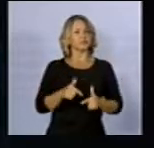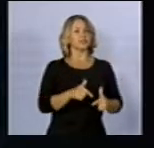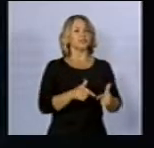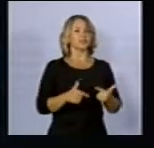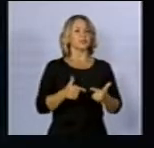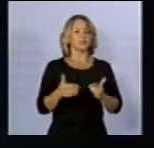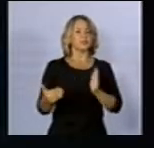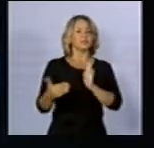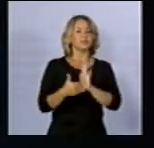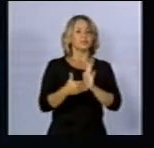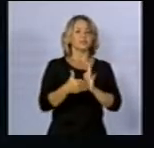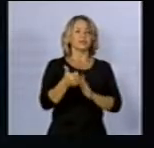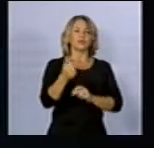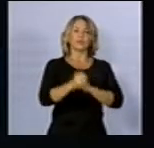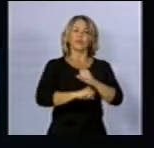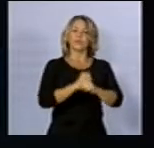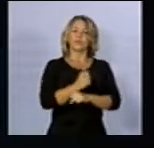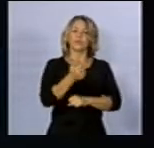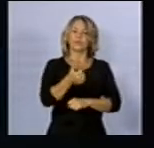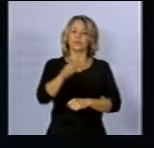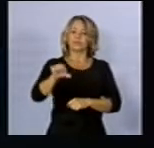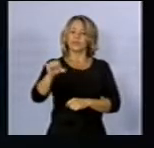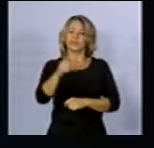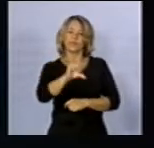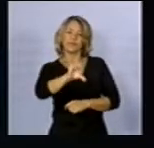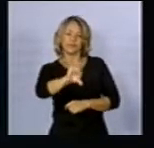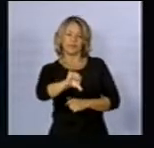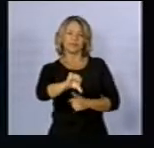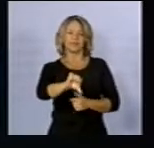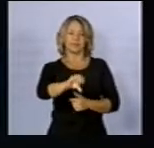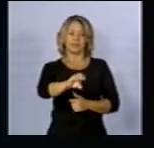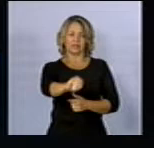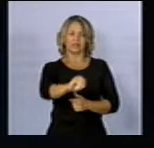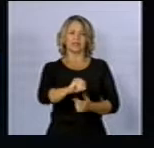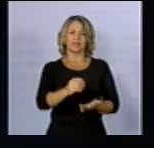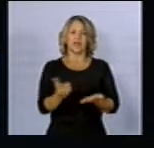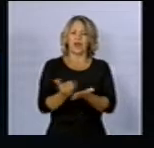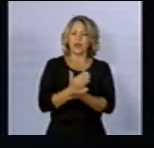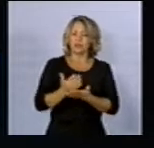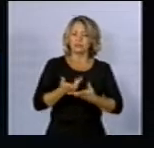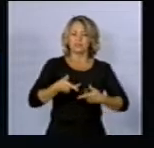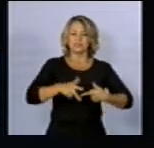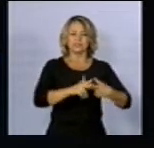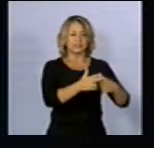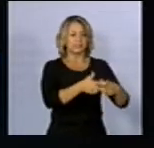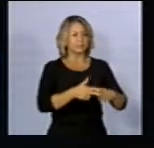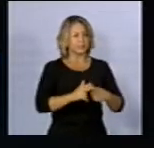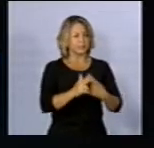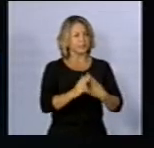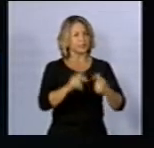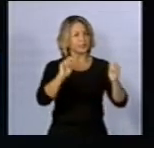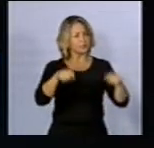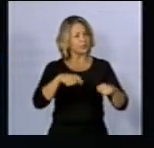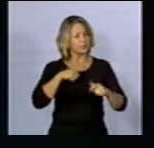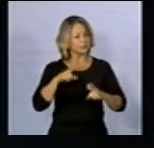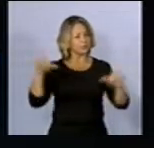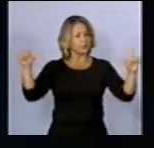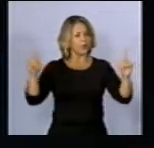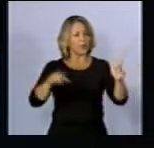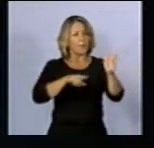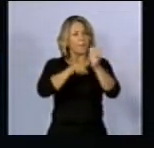dos anos 80, início dos anos 90, alguns equipamentos com essa capacidade de